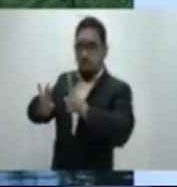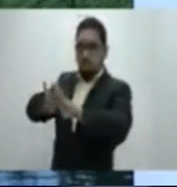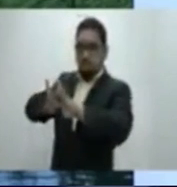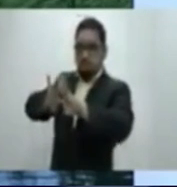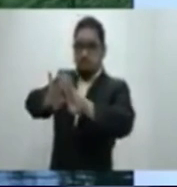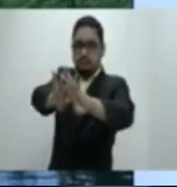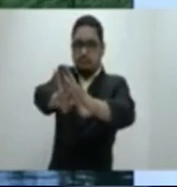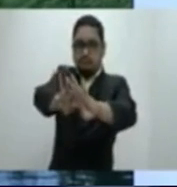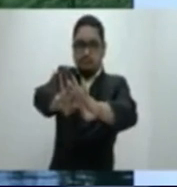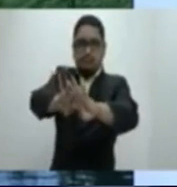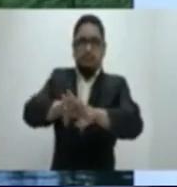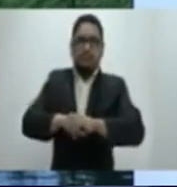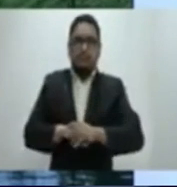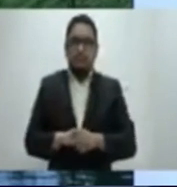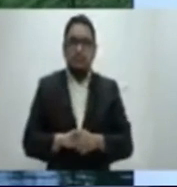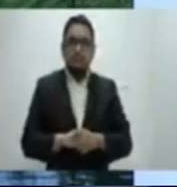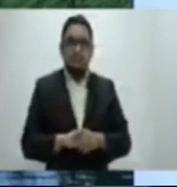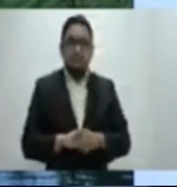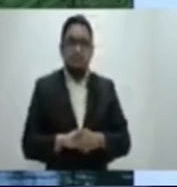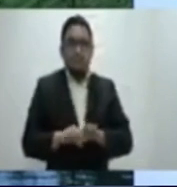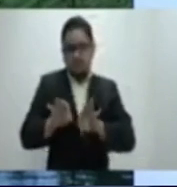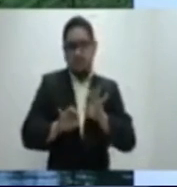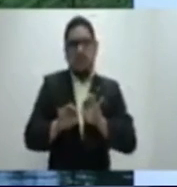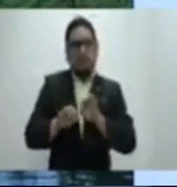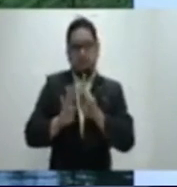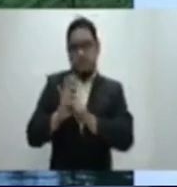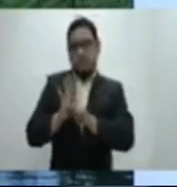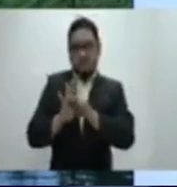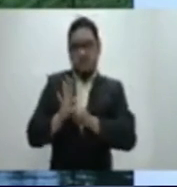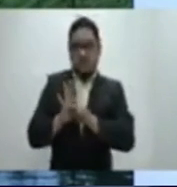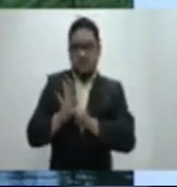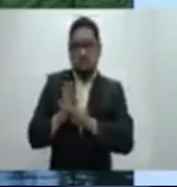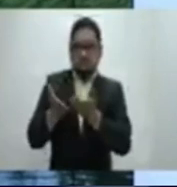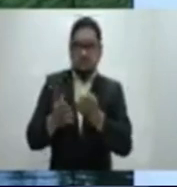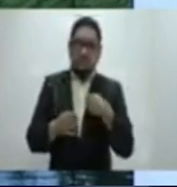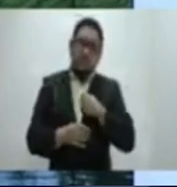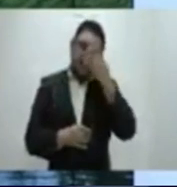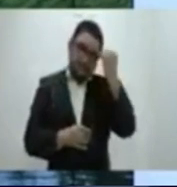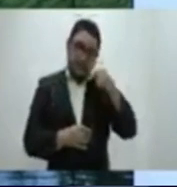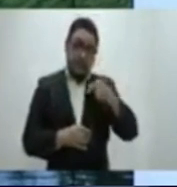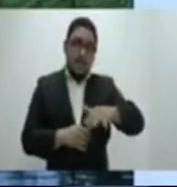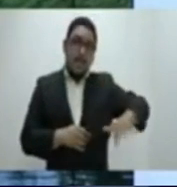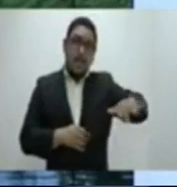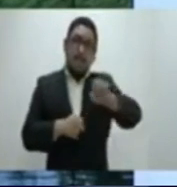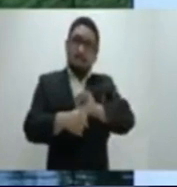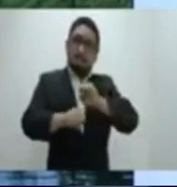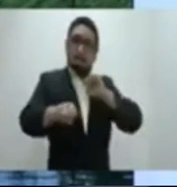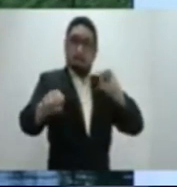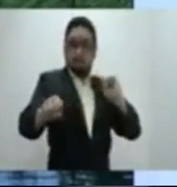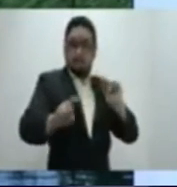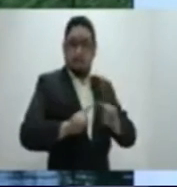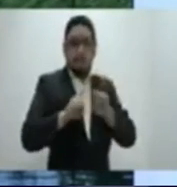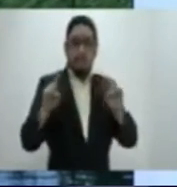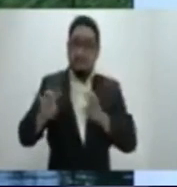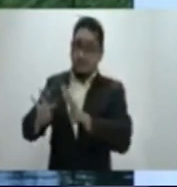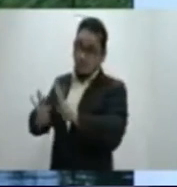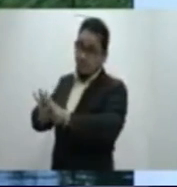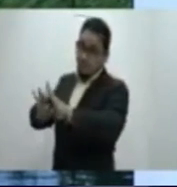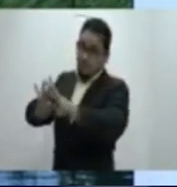fazer um projeto de estrutura. Sabemos que o local realmente é muito amplo, o local é muito grande, mas quanto vale uma